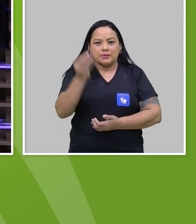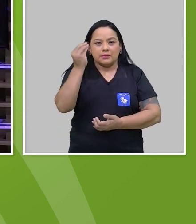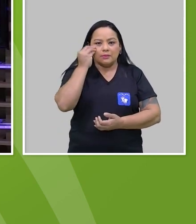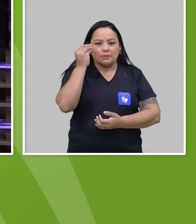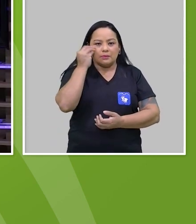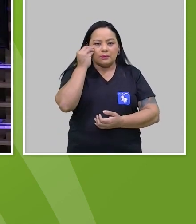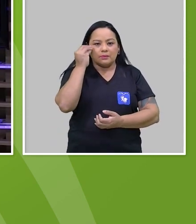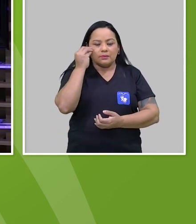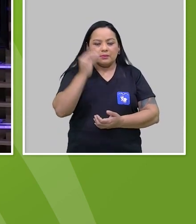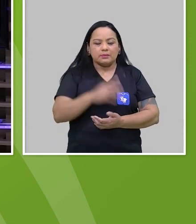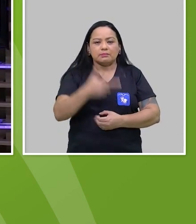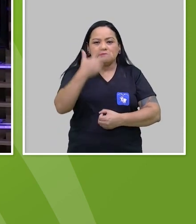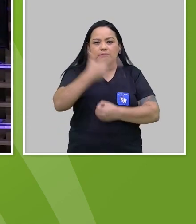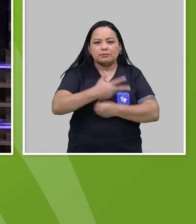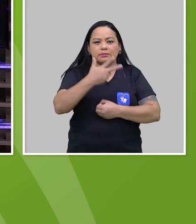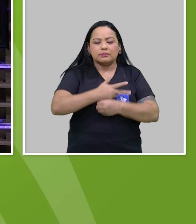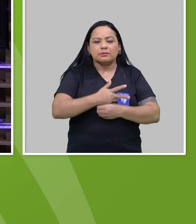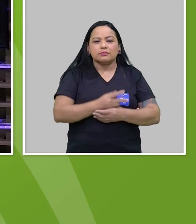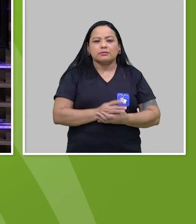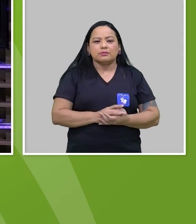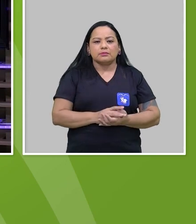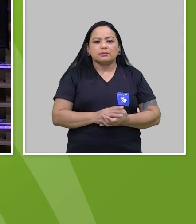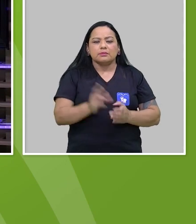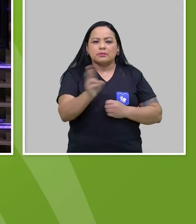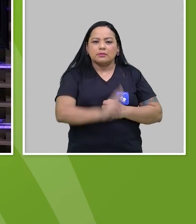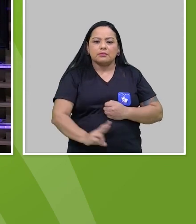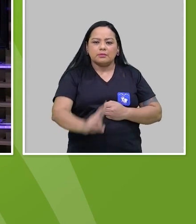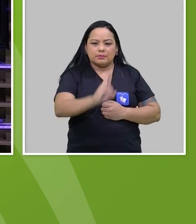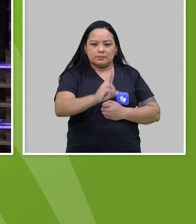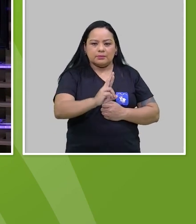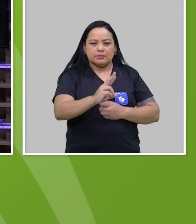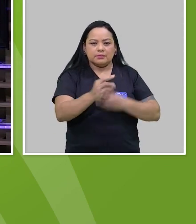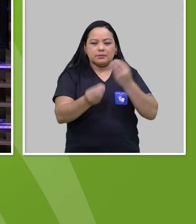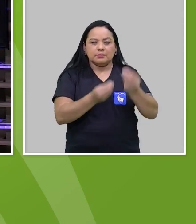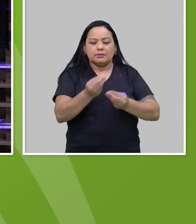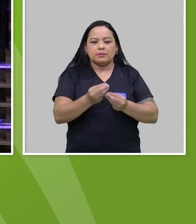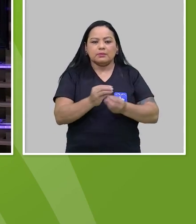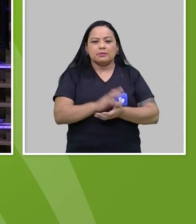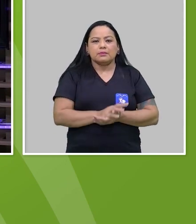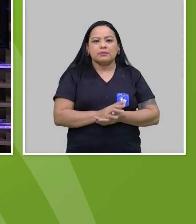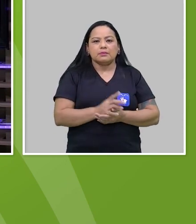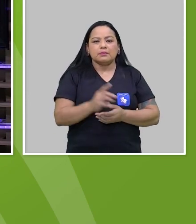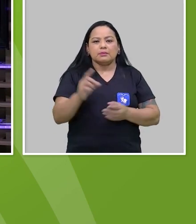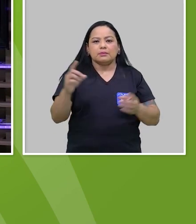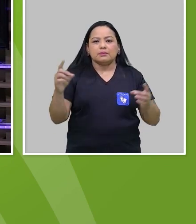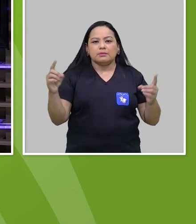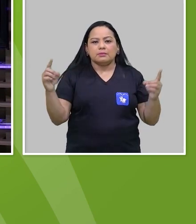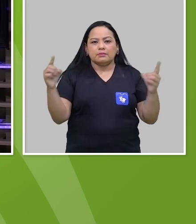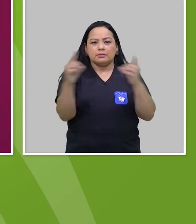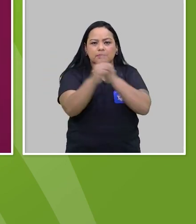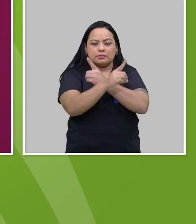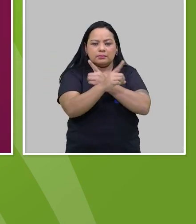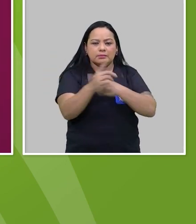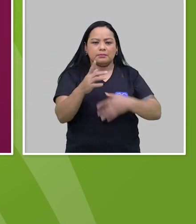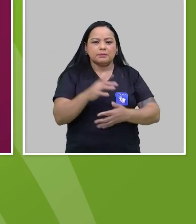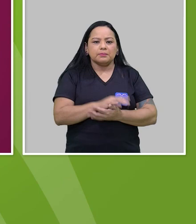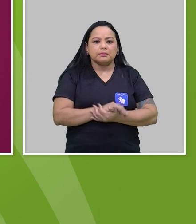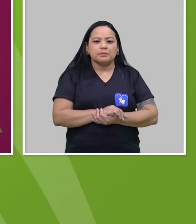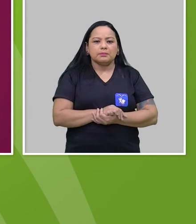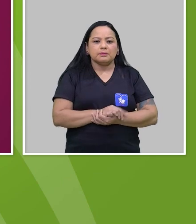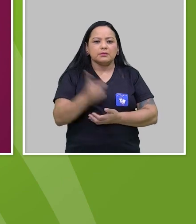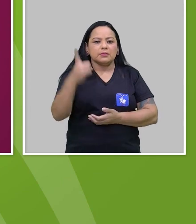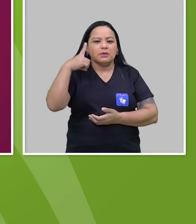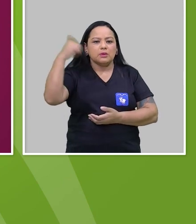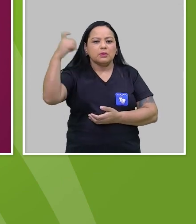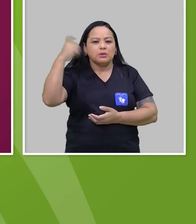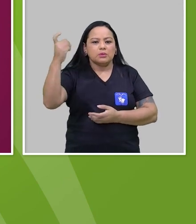olhada nesse vídeo aí que ele representa a reflexão do som. O som é